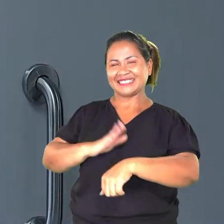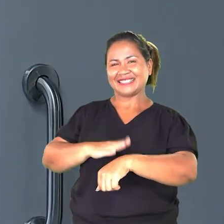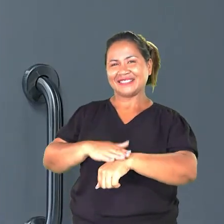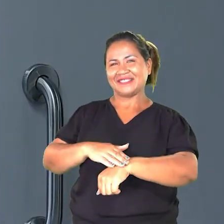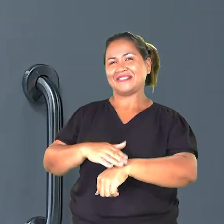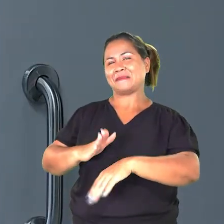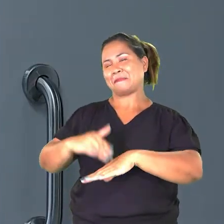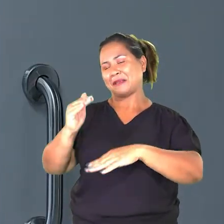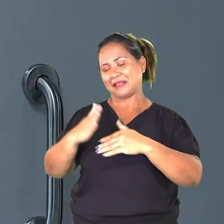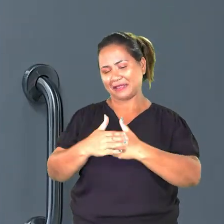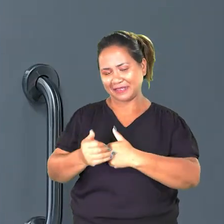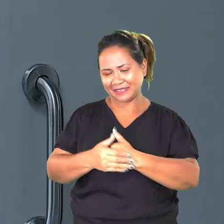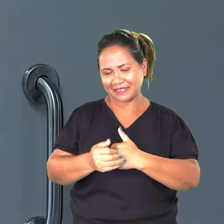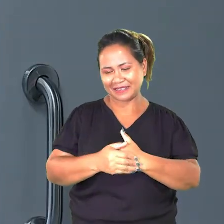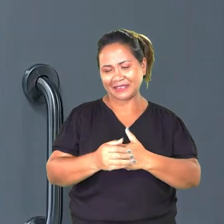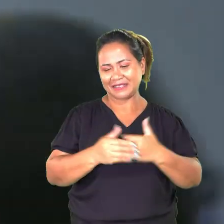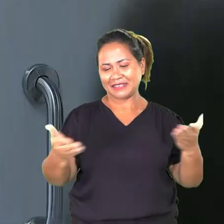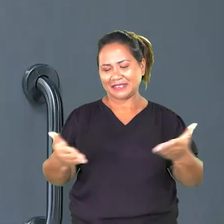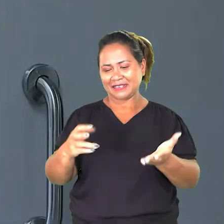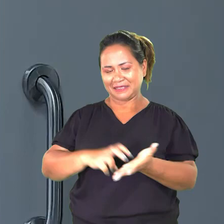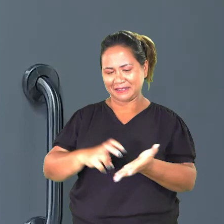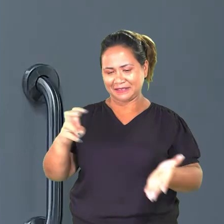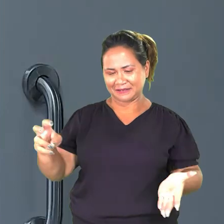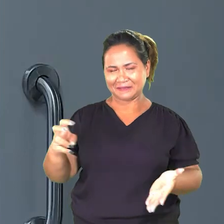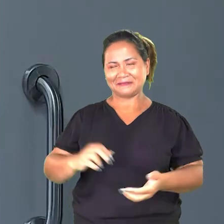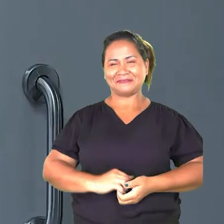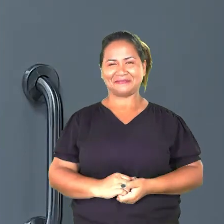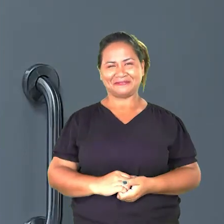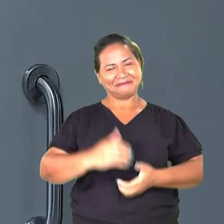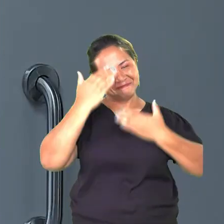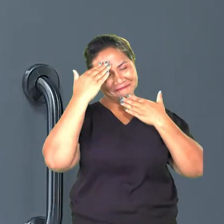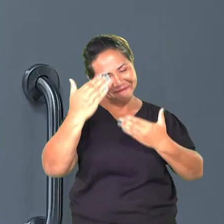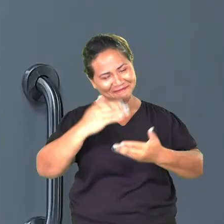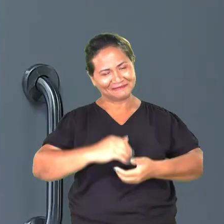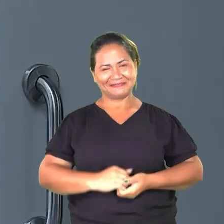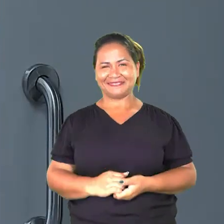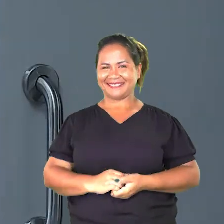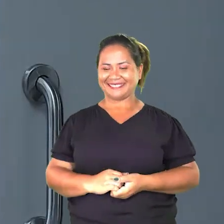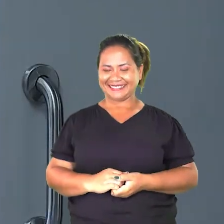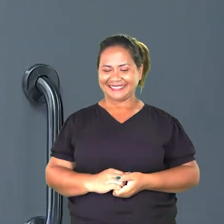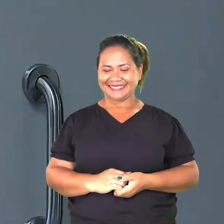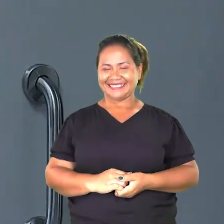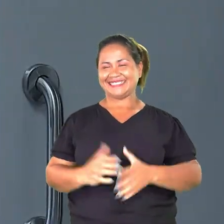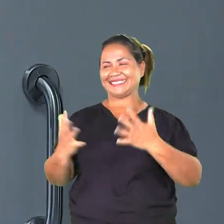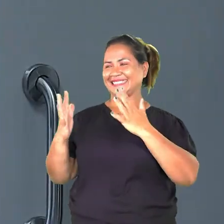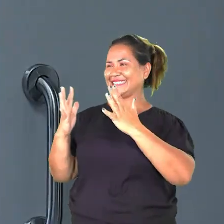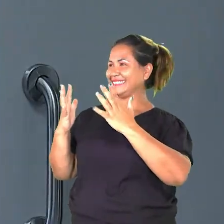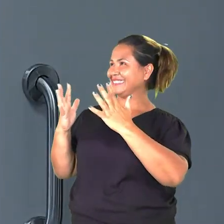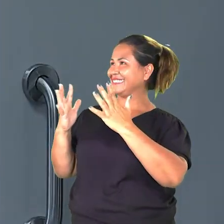tão afetuoso, nessa histórica manhã, na Francisca Miquelina 123. Muito obrigado.